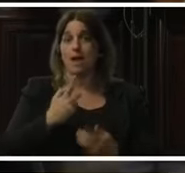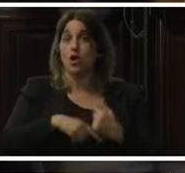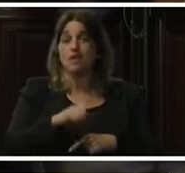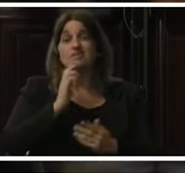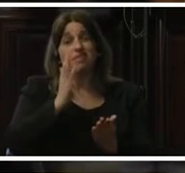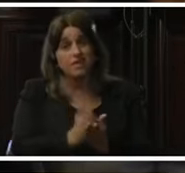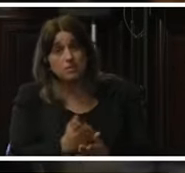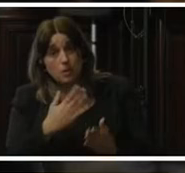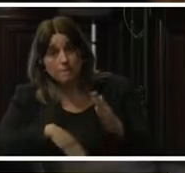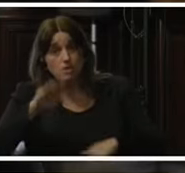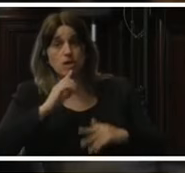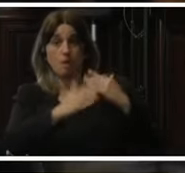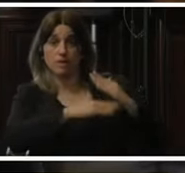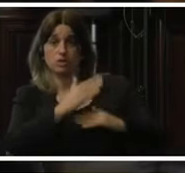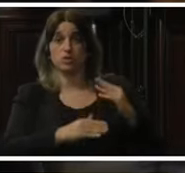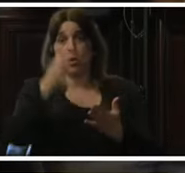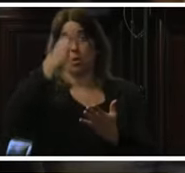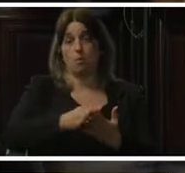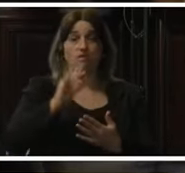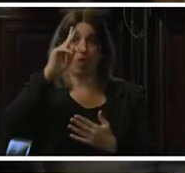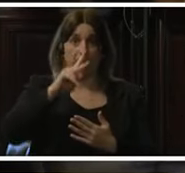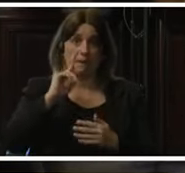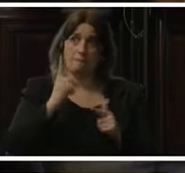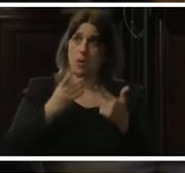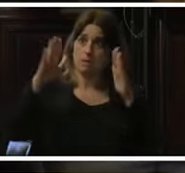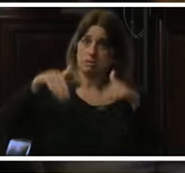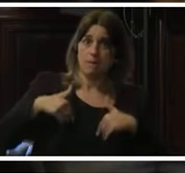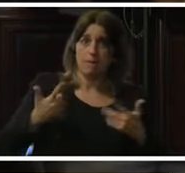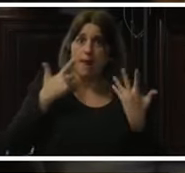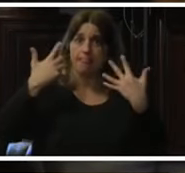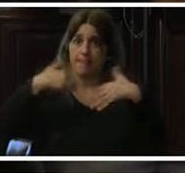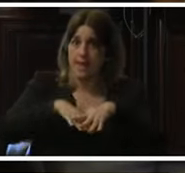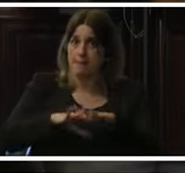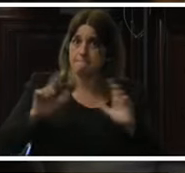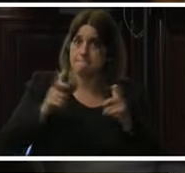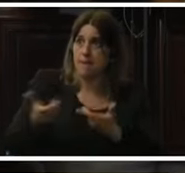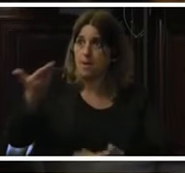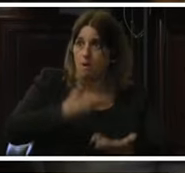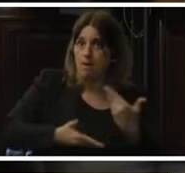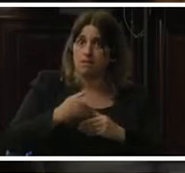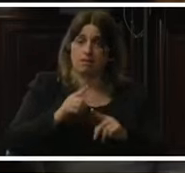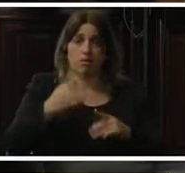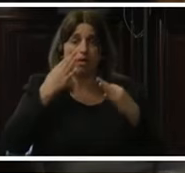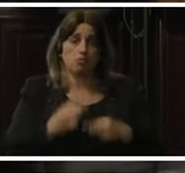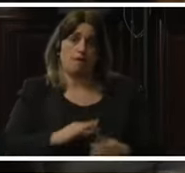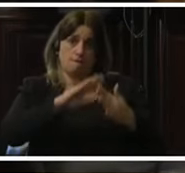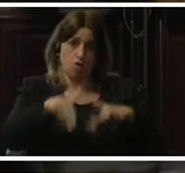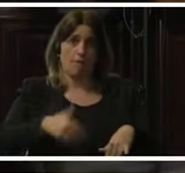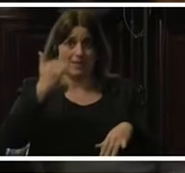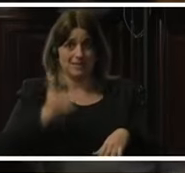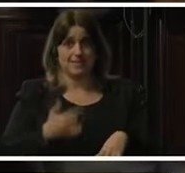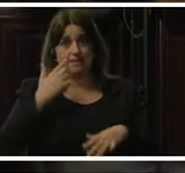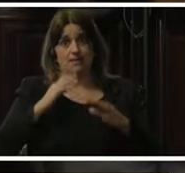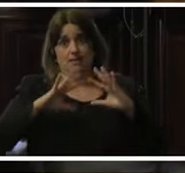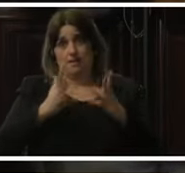os povos indígenas nem sequer são chamados para os integrar que poderiam ensejar inclusive a nulidade desses processos outro